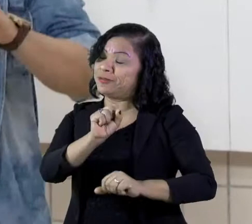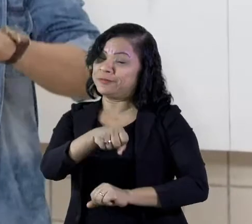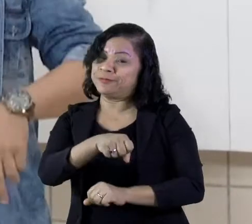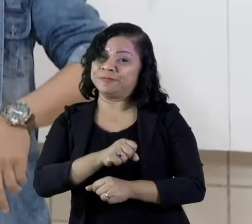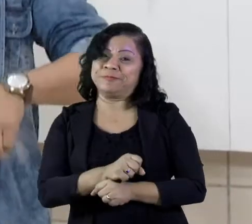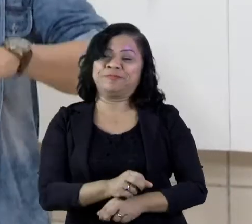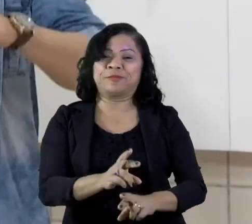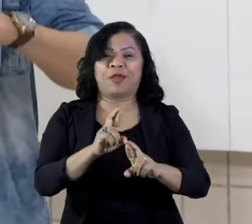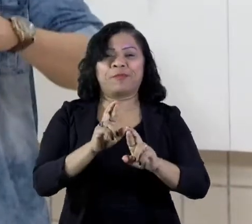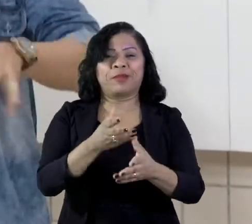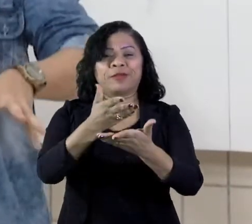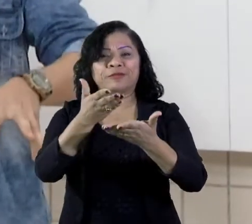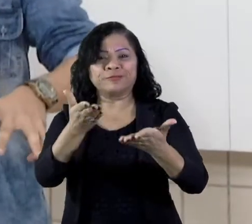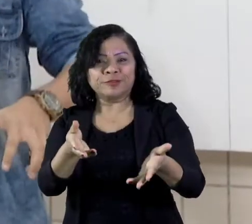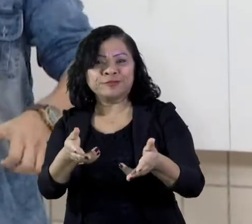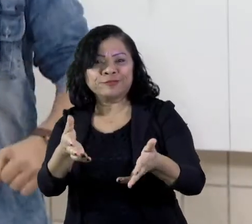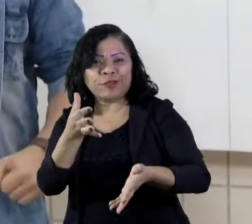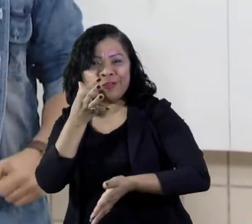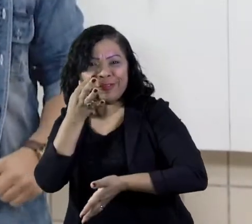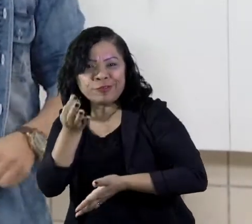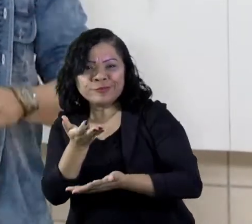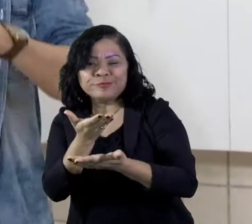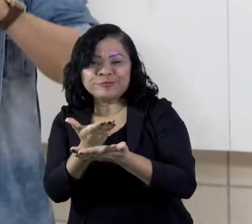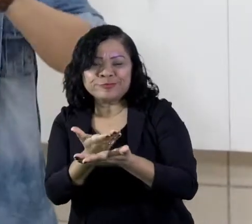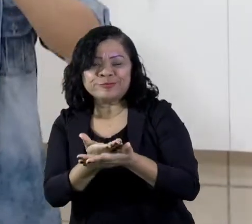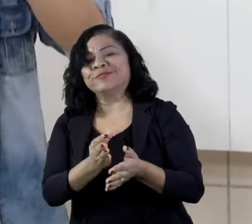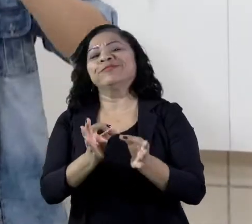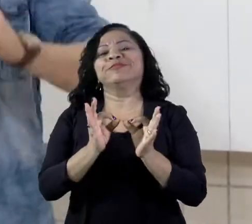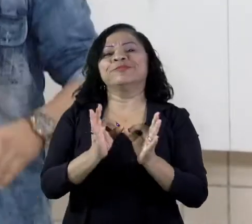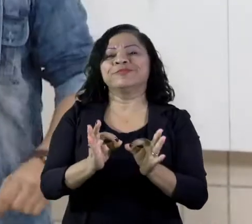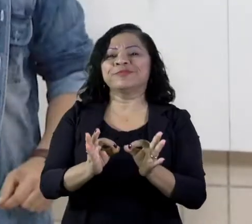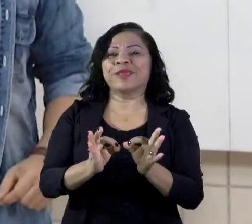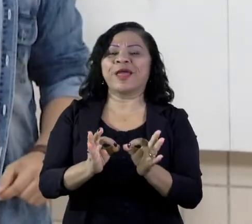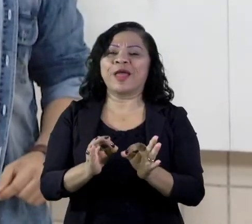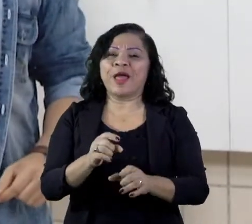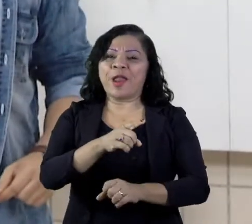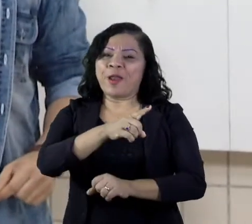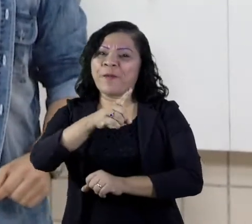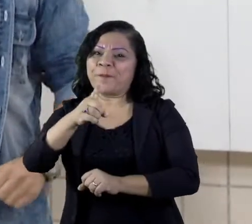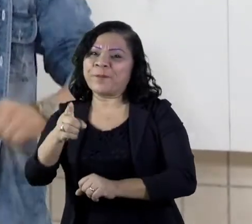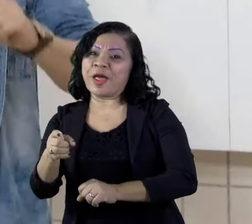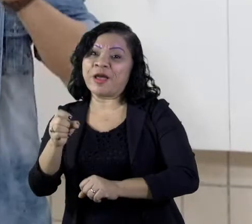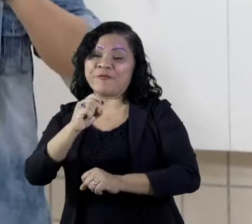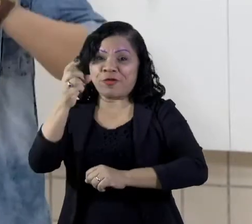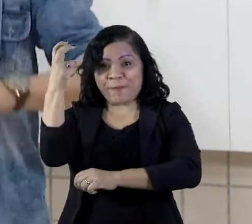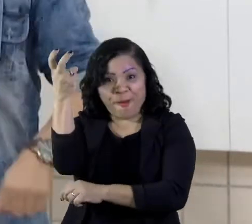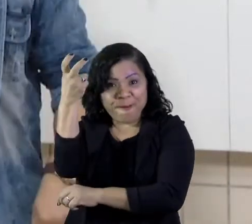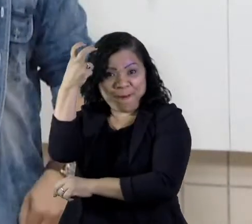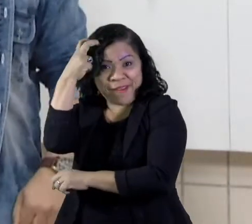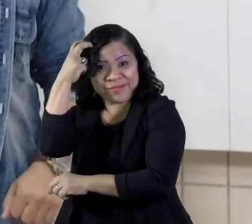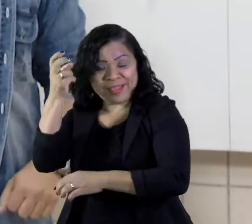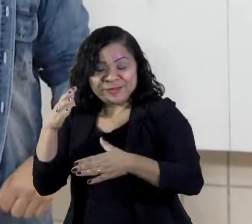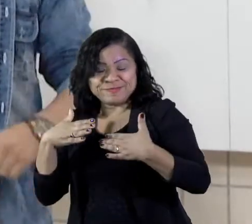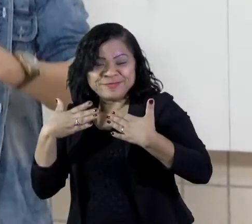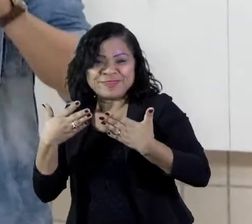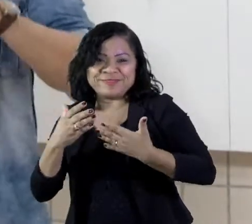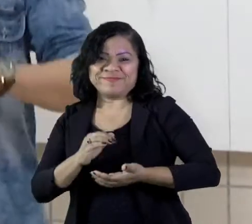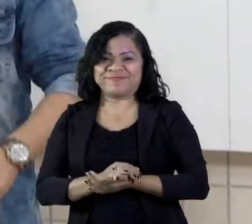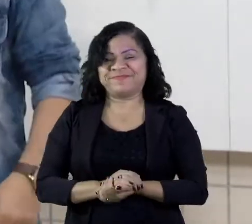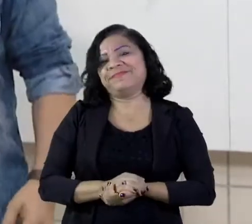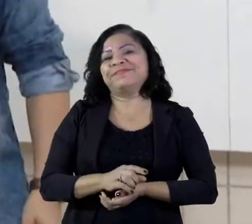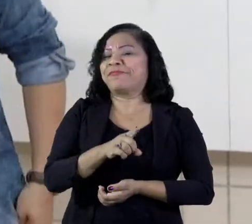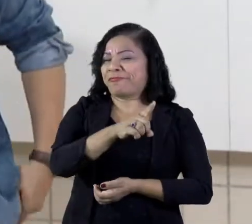todo mundo esteja atento, estudando direitinho, né? Para que vocês, fiquem cada vez mais inteligentes, mais espertos. Vocês